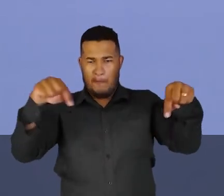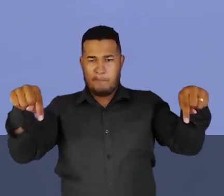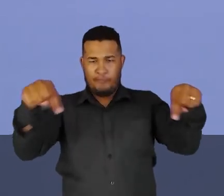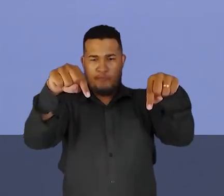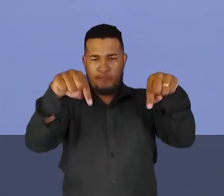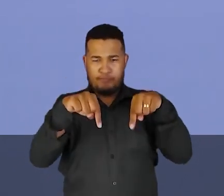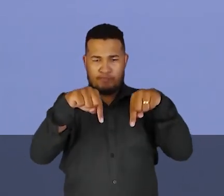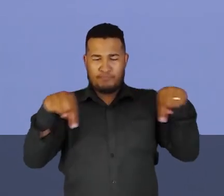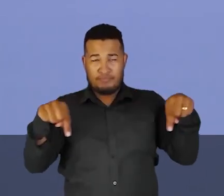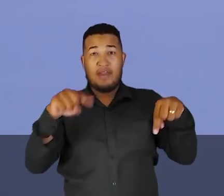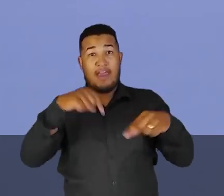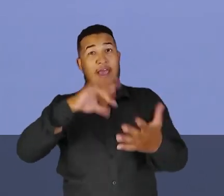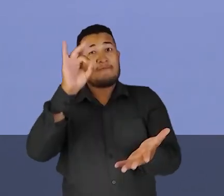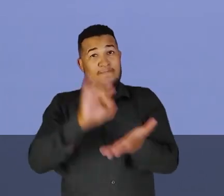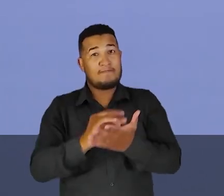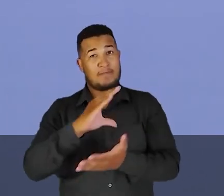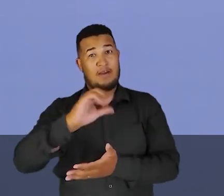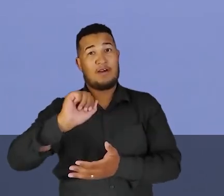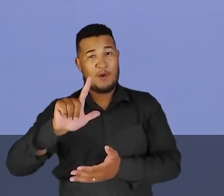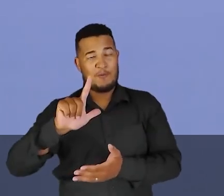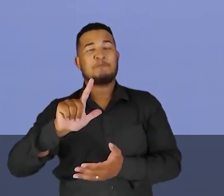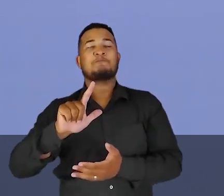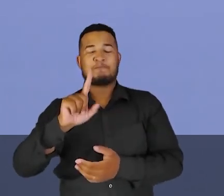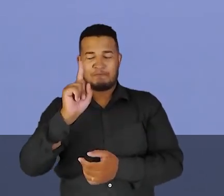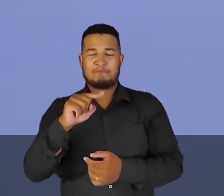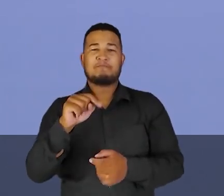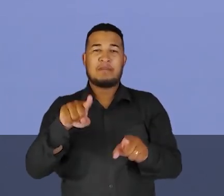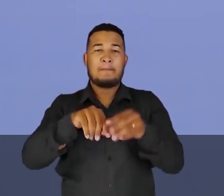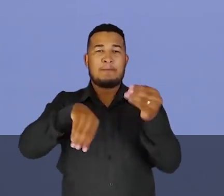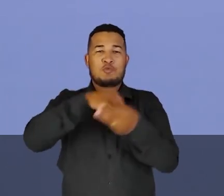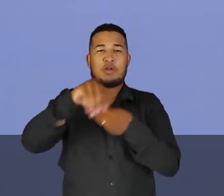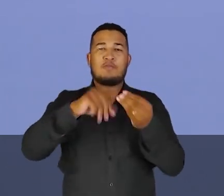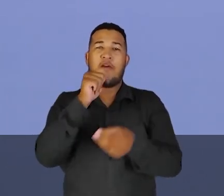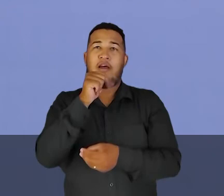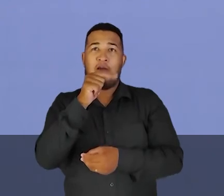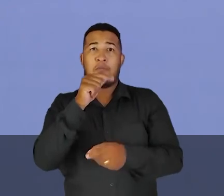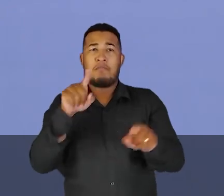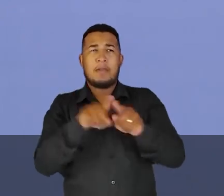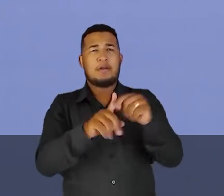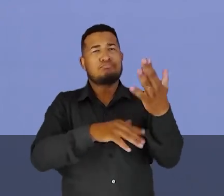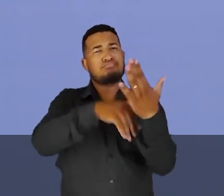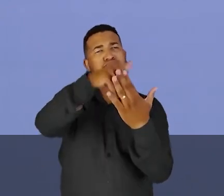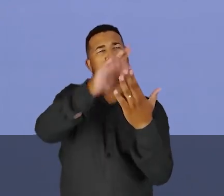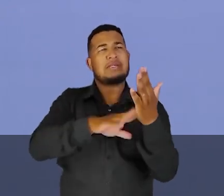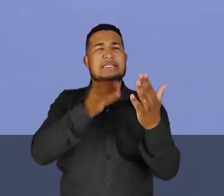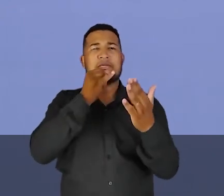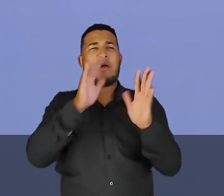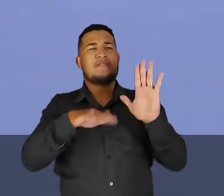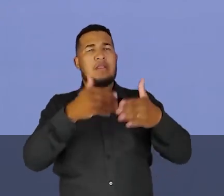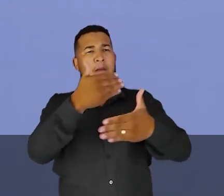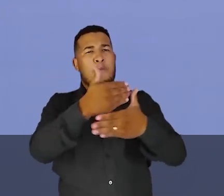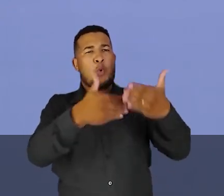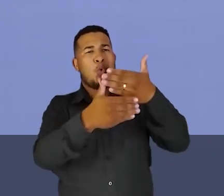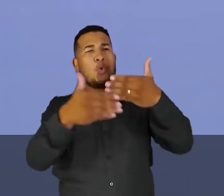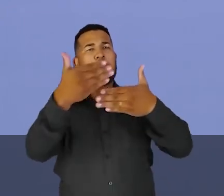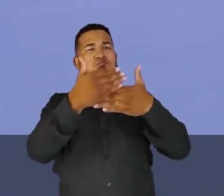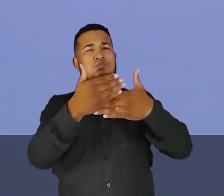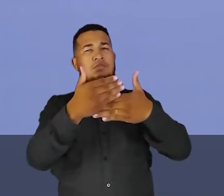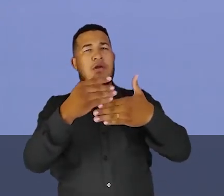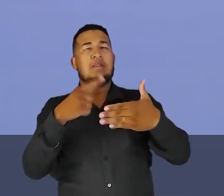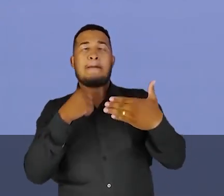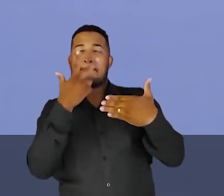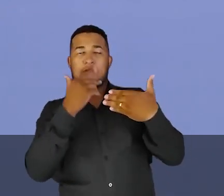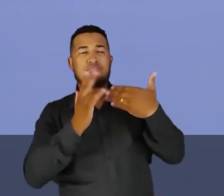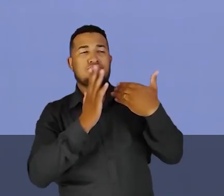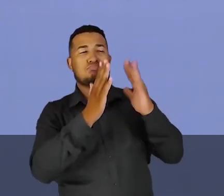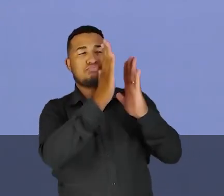esse óxido, né? É o CaOH2, é a cal hidratada. E caiação de parede é quando você tem um muro do lado de fora da sua casa que você passa uma